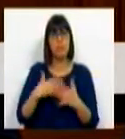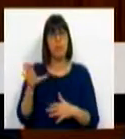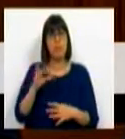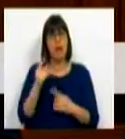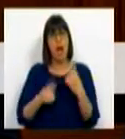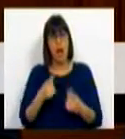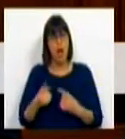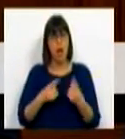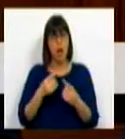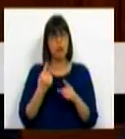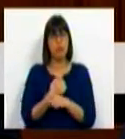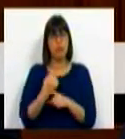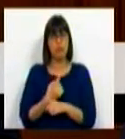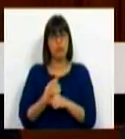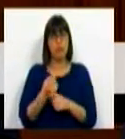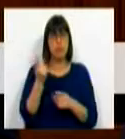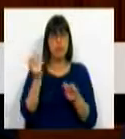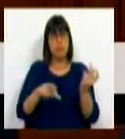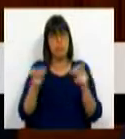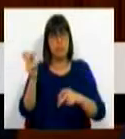mais alguns produtos residuais.